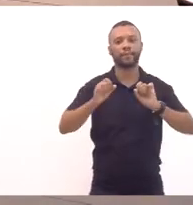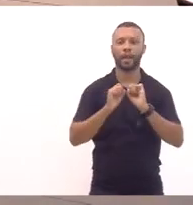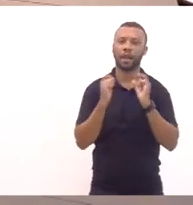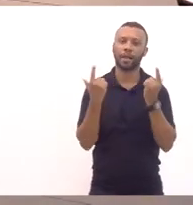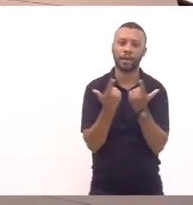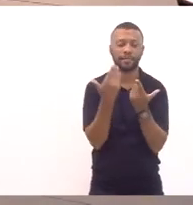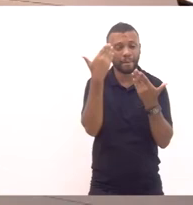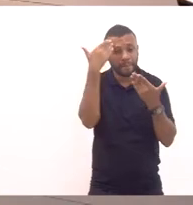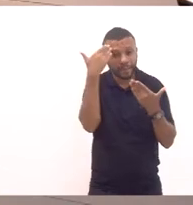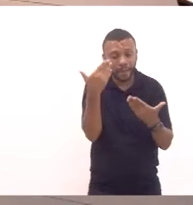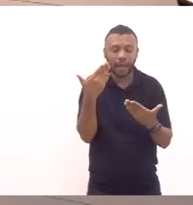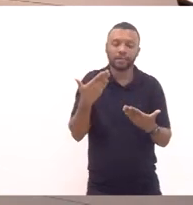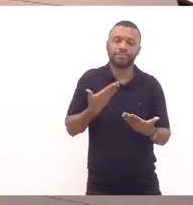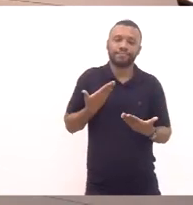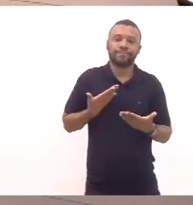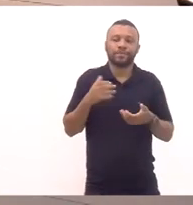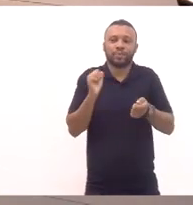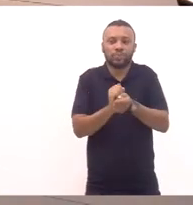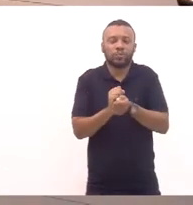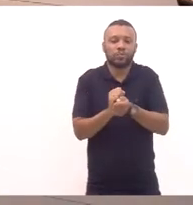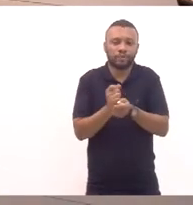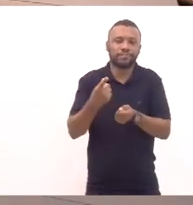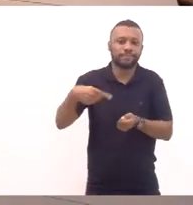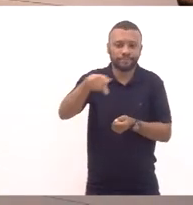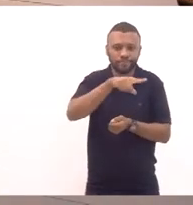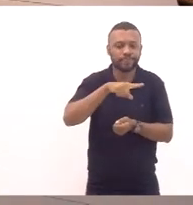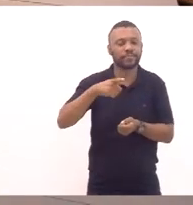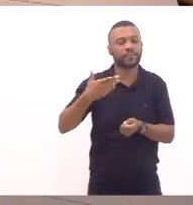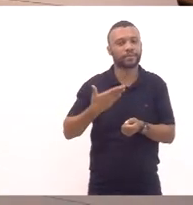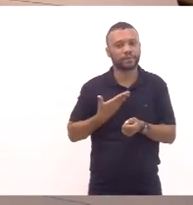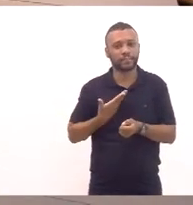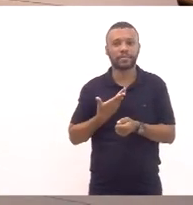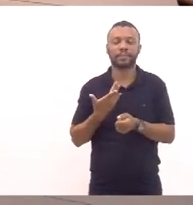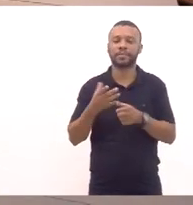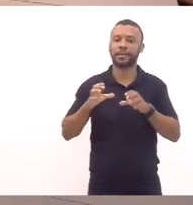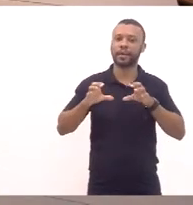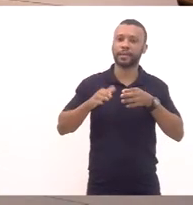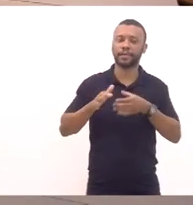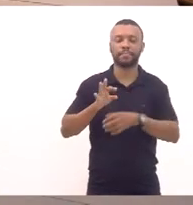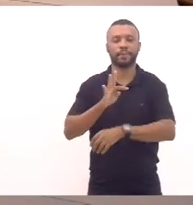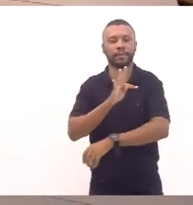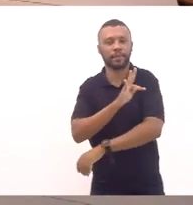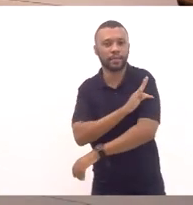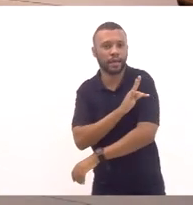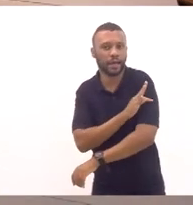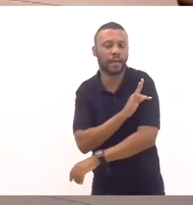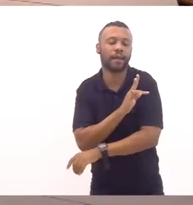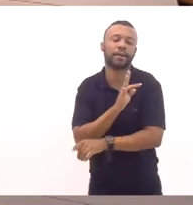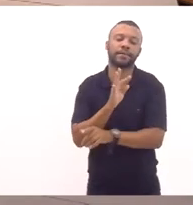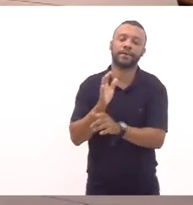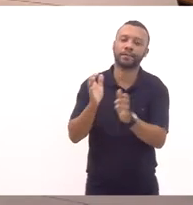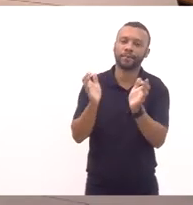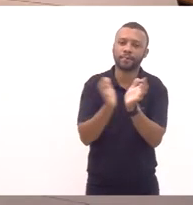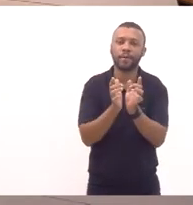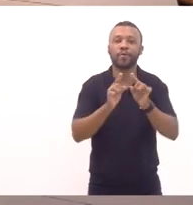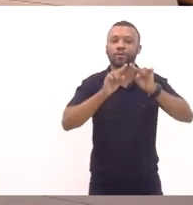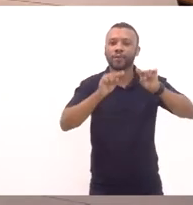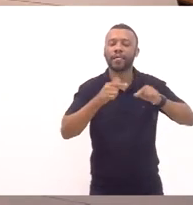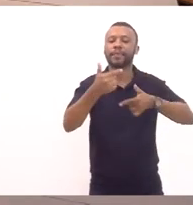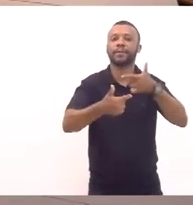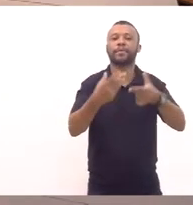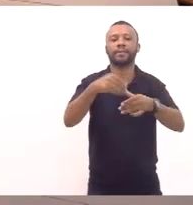Obrigada aí aos companheiros da TV Alerj, companheira da técnica também ali, companheirada da TV Alerj,